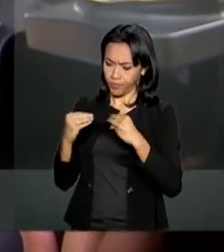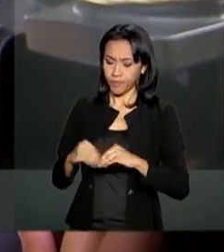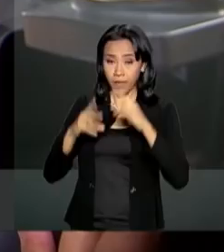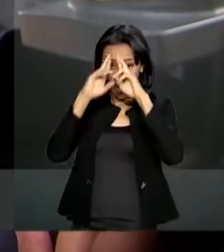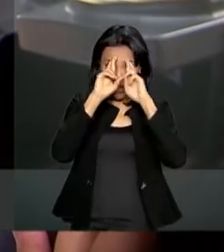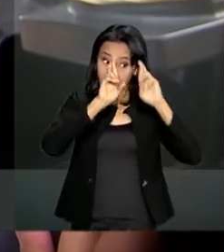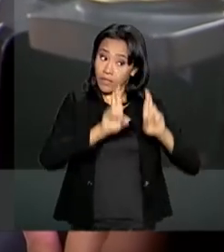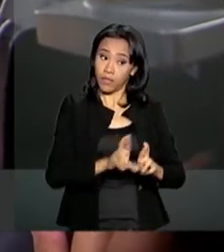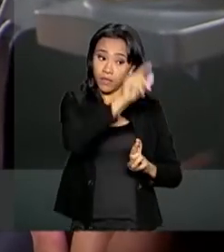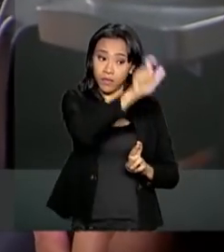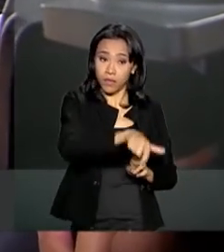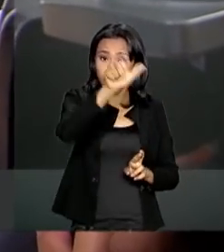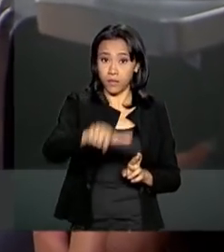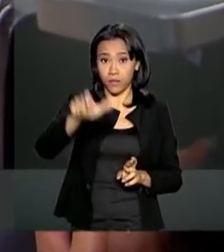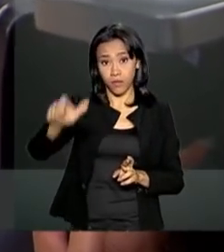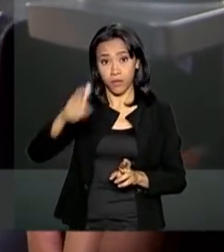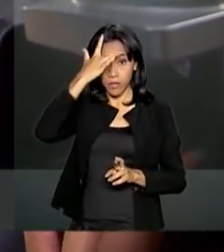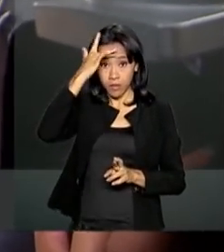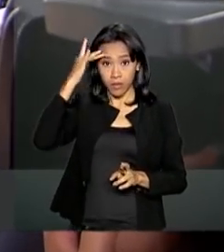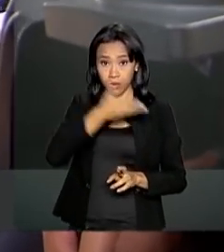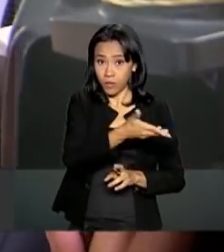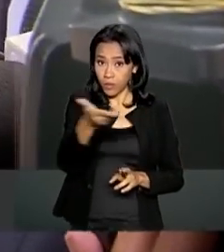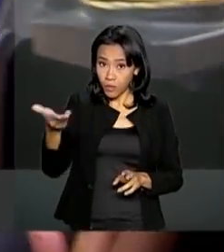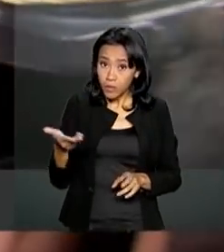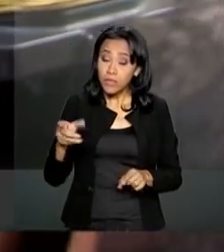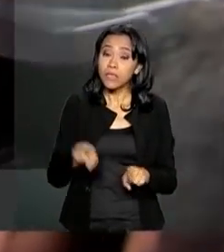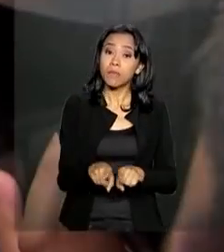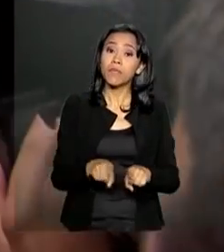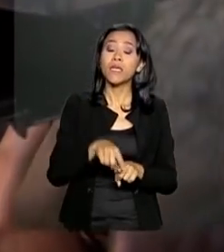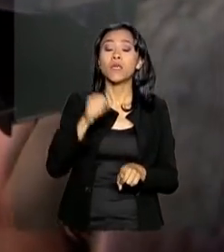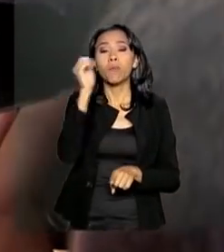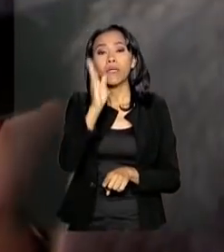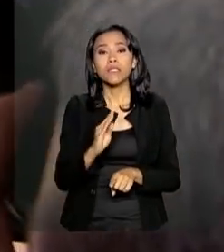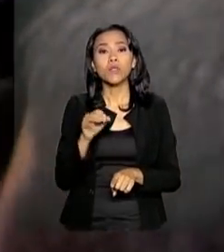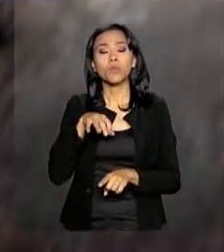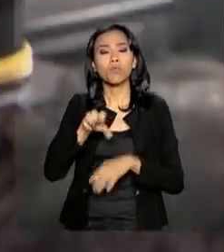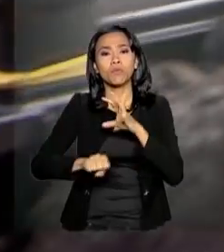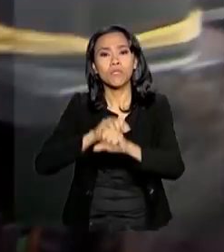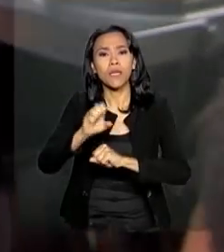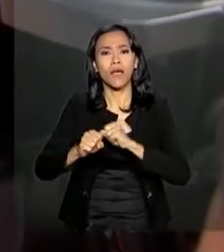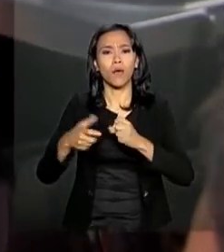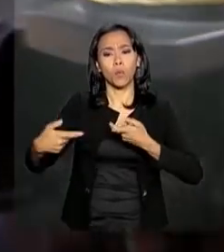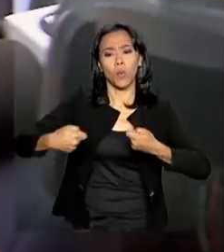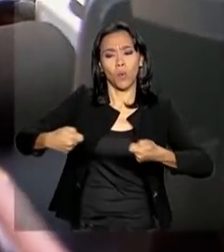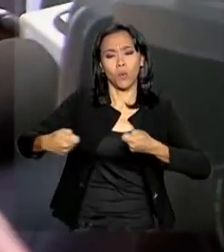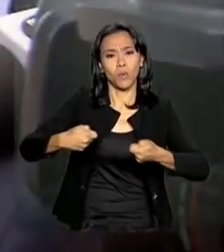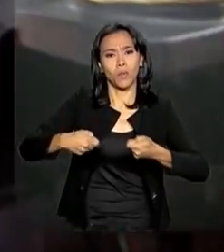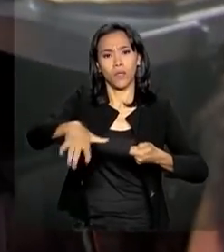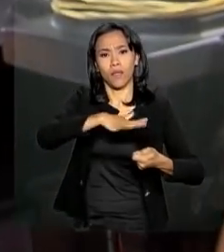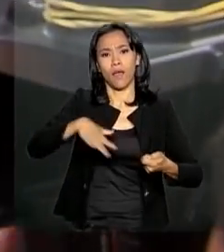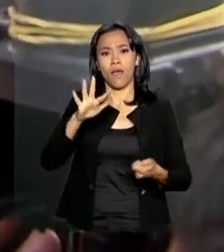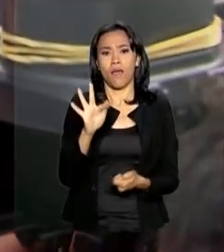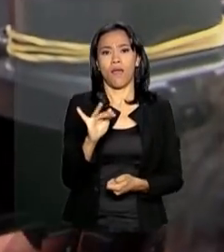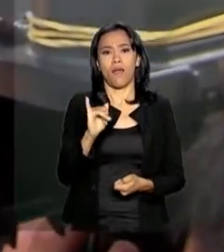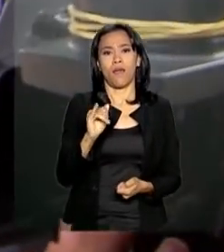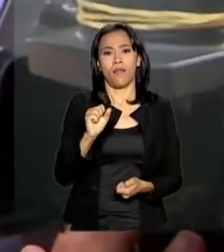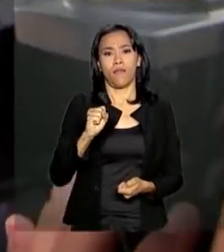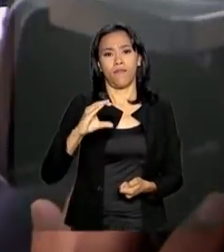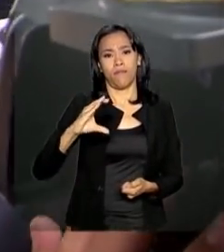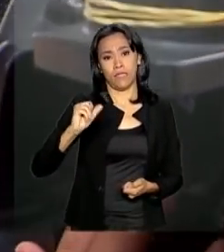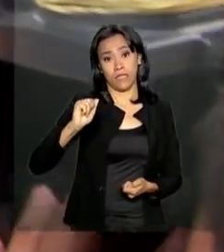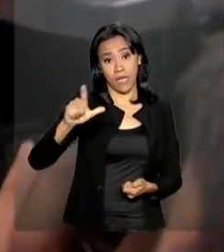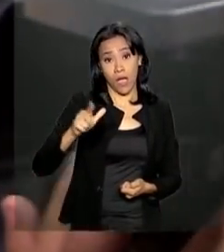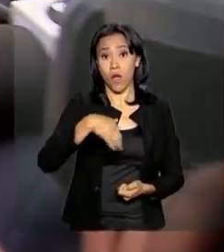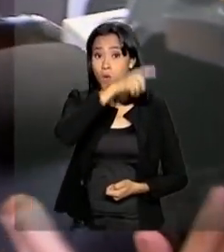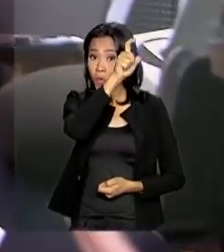o direito das pessoas mas dando condição do Brasil buscar o equilíbrio fiscal e vamos também isso é algo que o professor